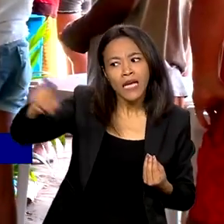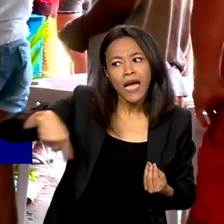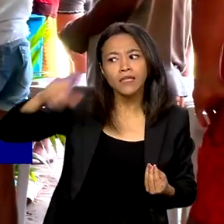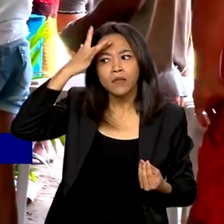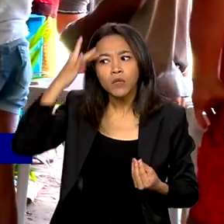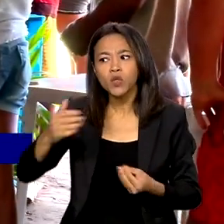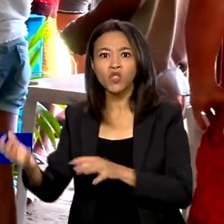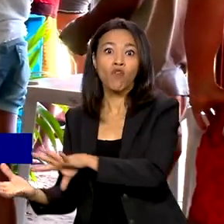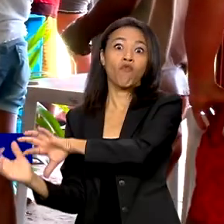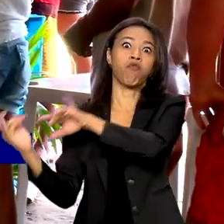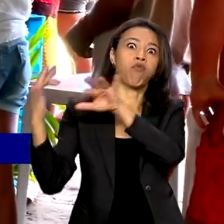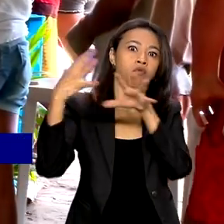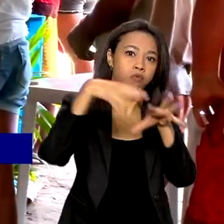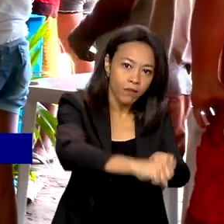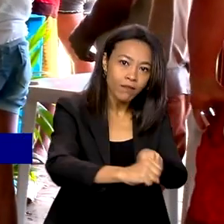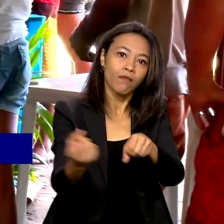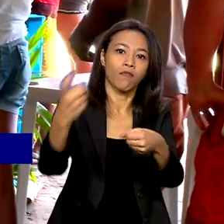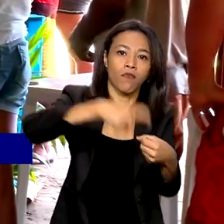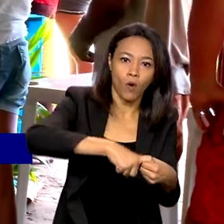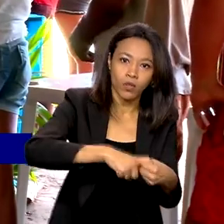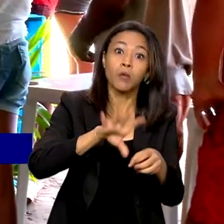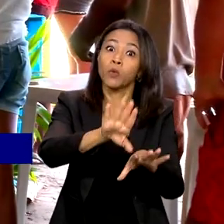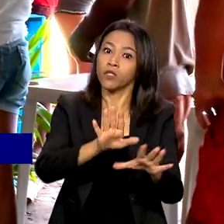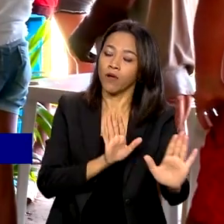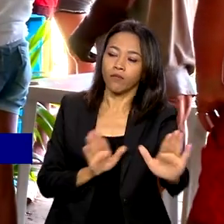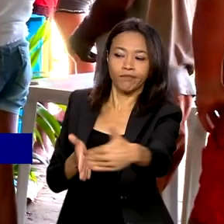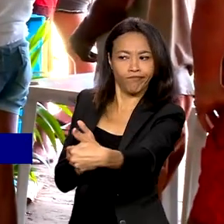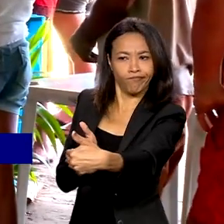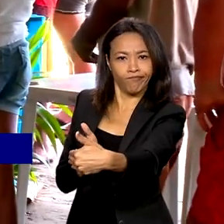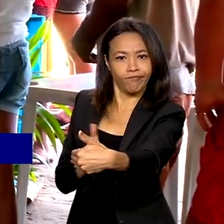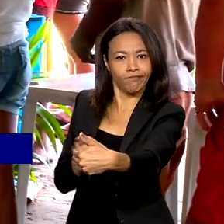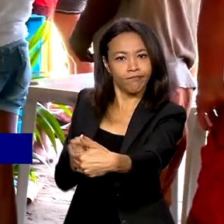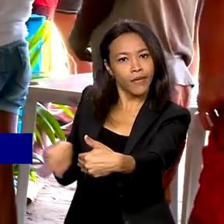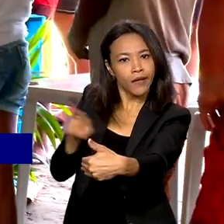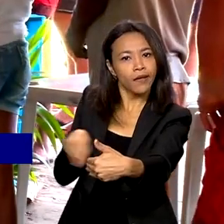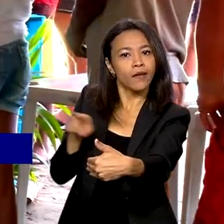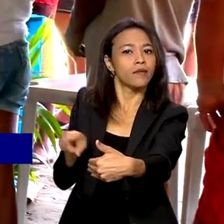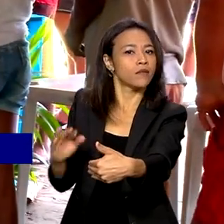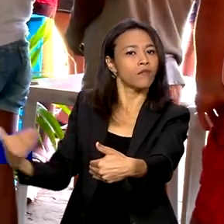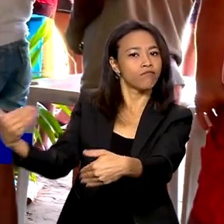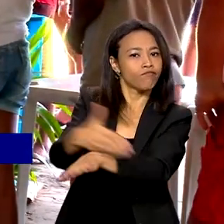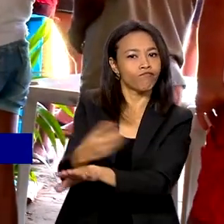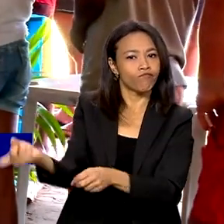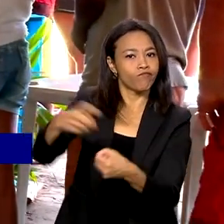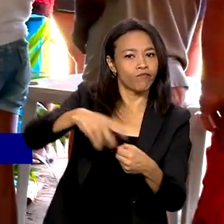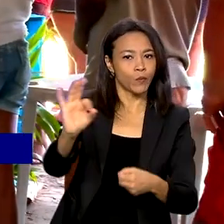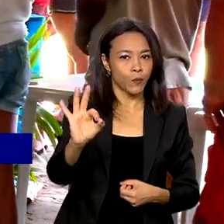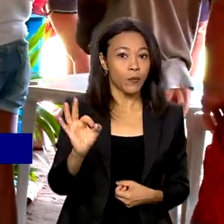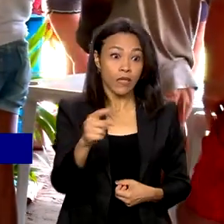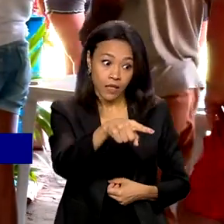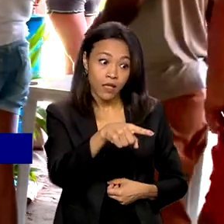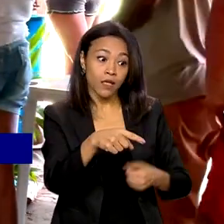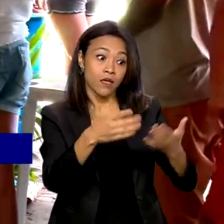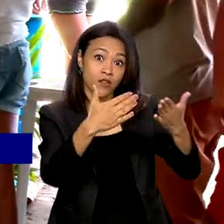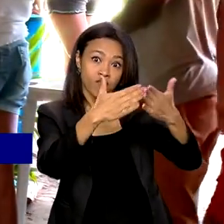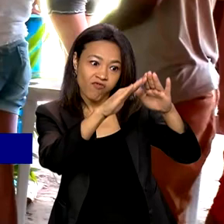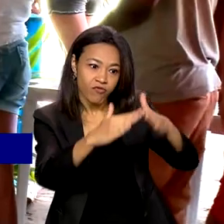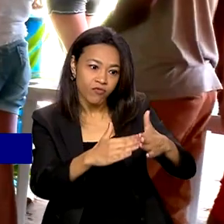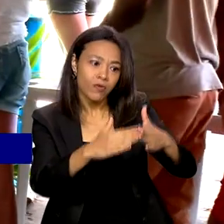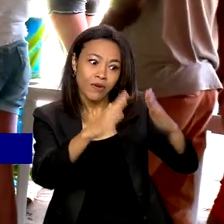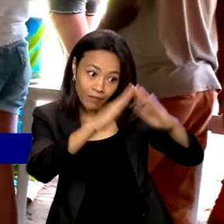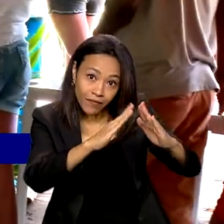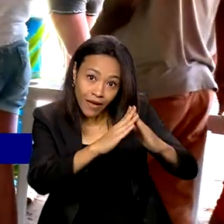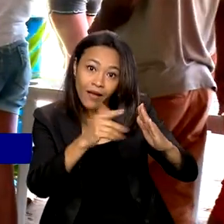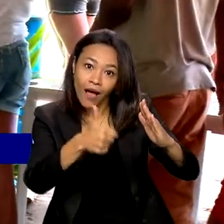território. Para isso, o poder público vai fechar os acessos e inutilizar as instalações que ainda ficaram de pé. O governo também